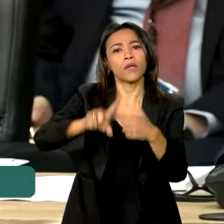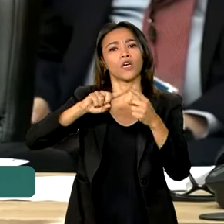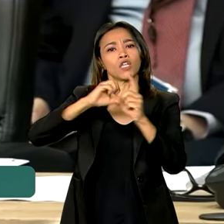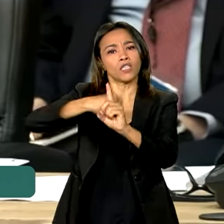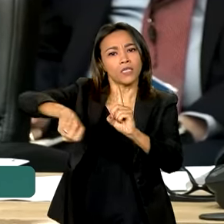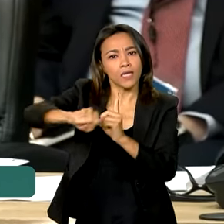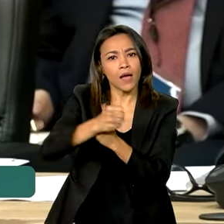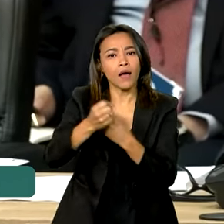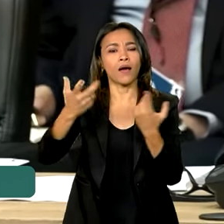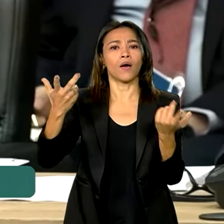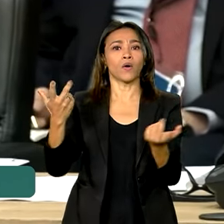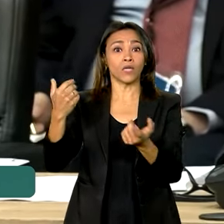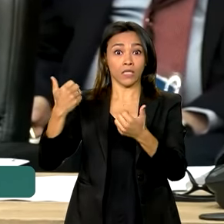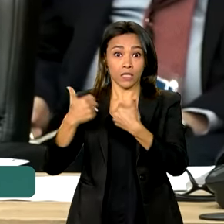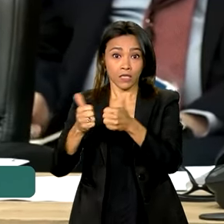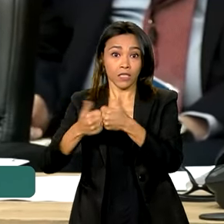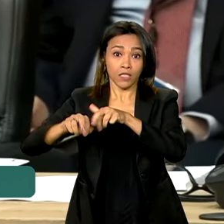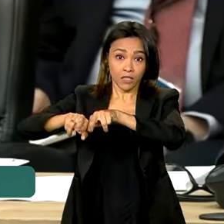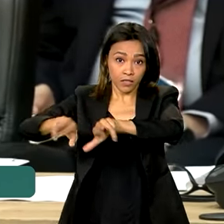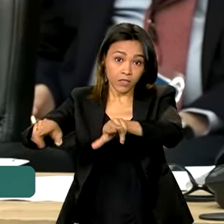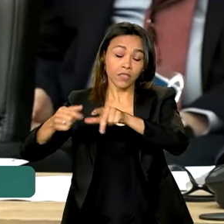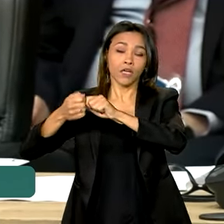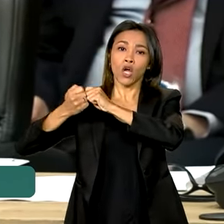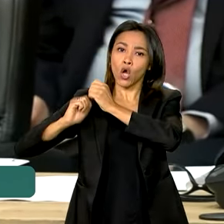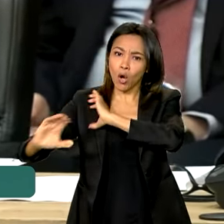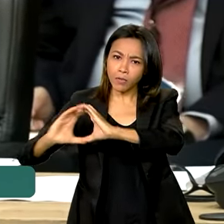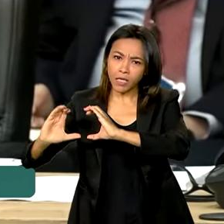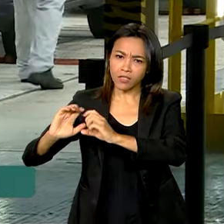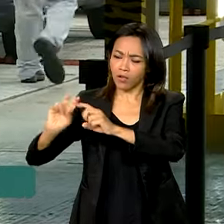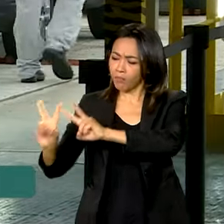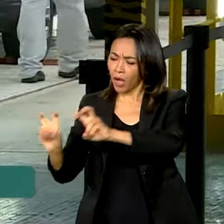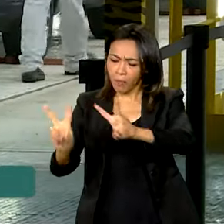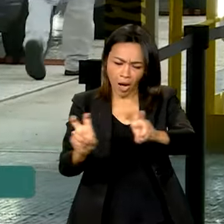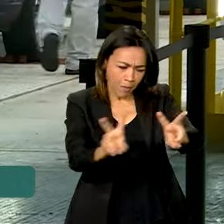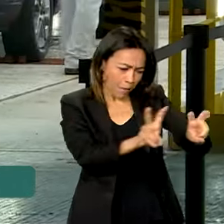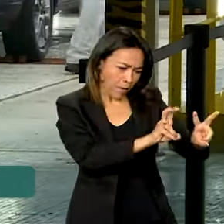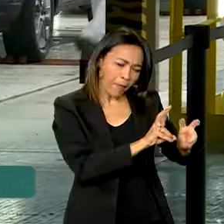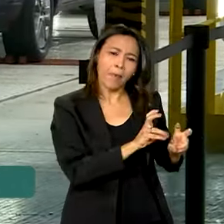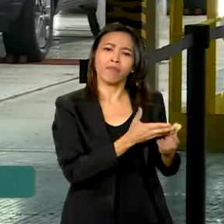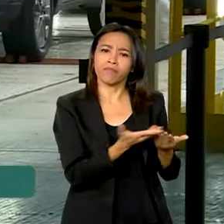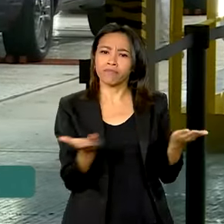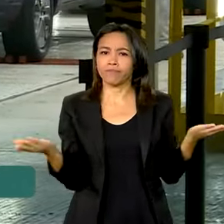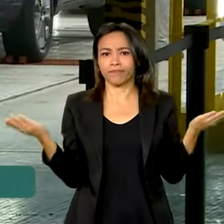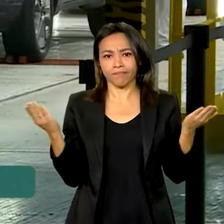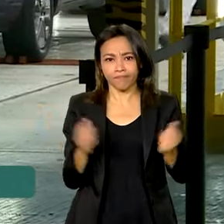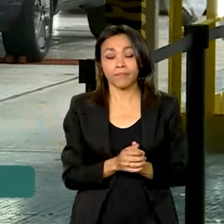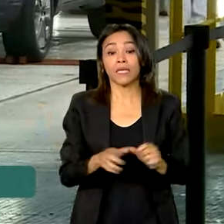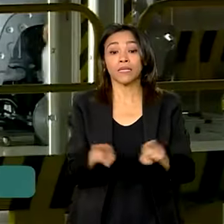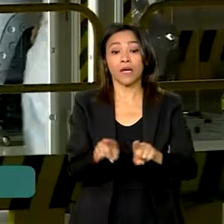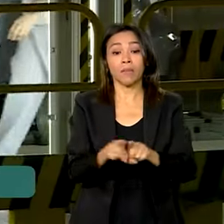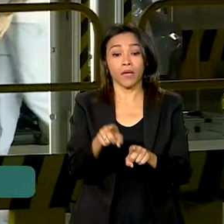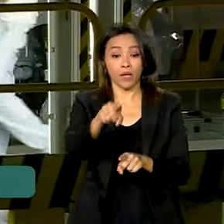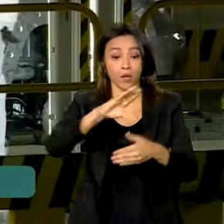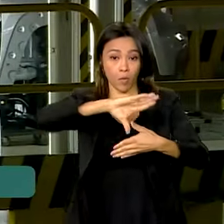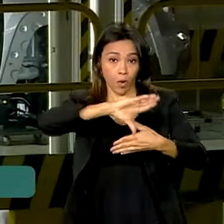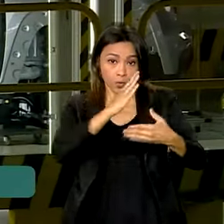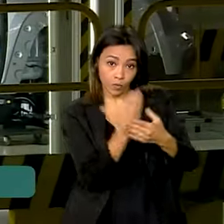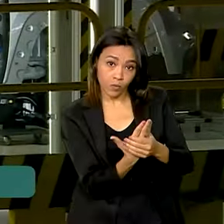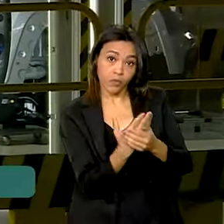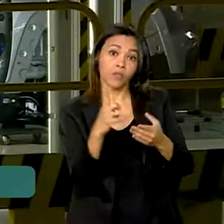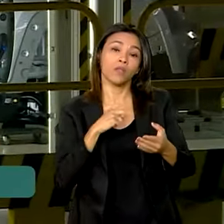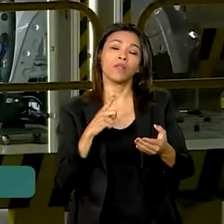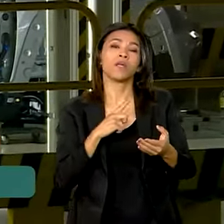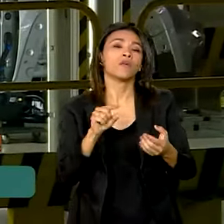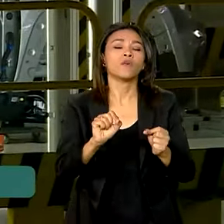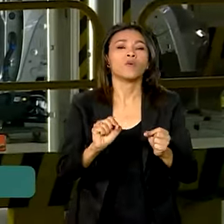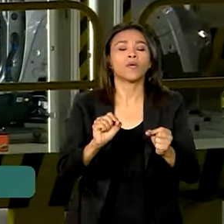educação, do transporte às comunicações, entre muitas outras. O Mercosul também atualizou o acordo de complementação